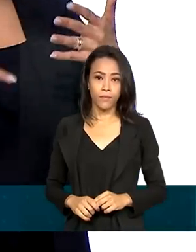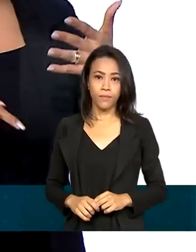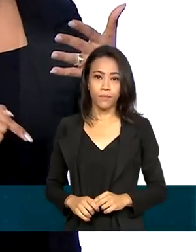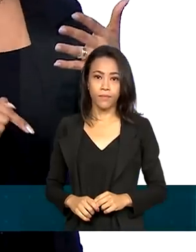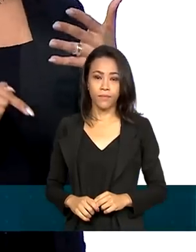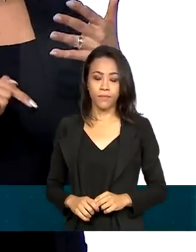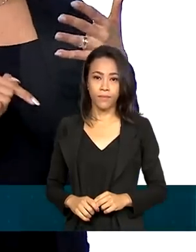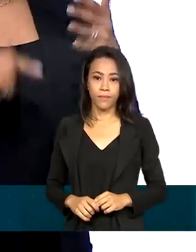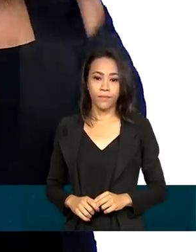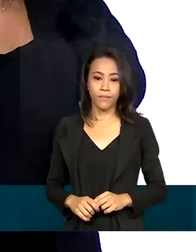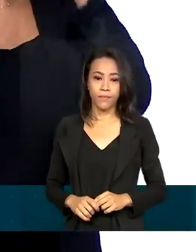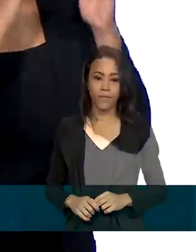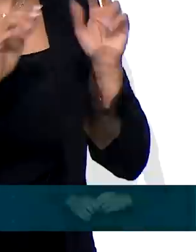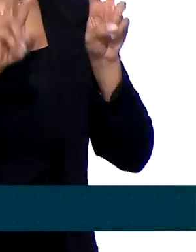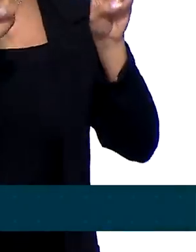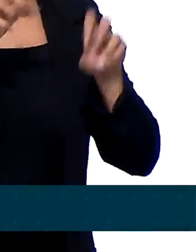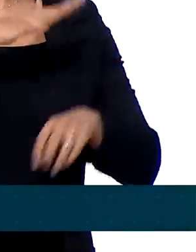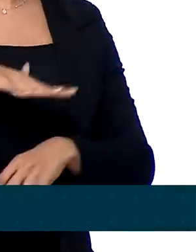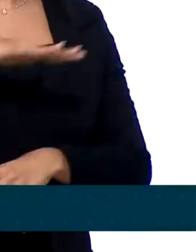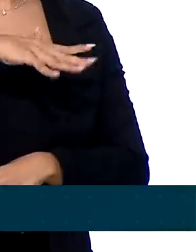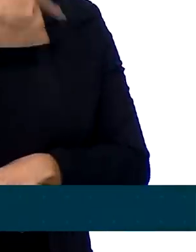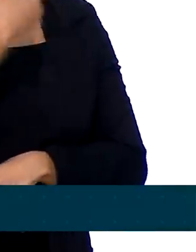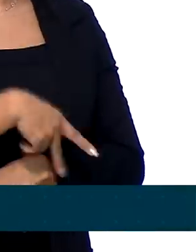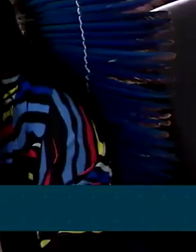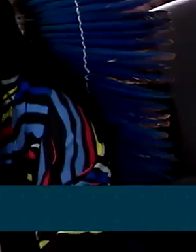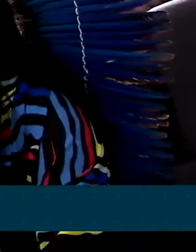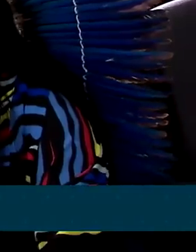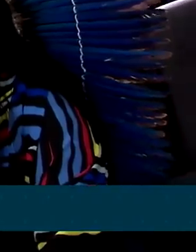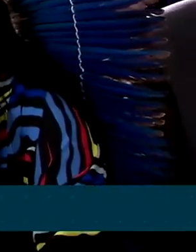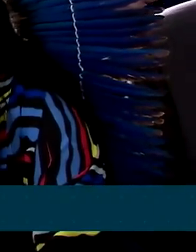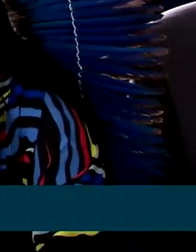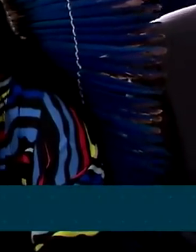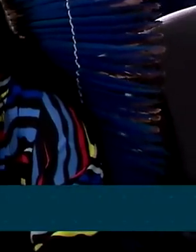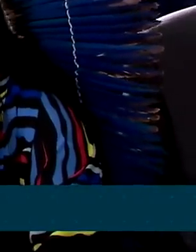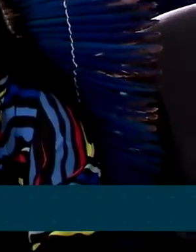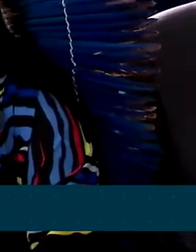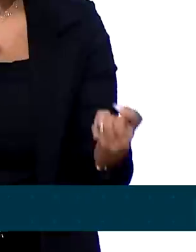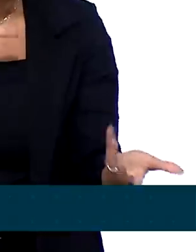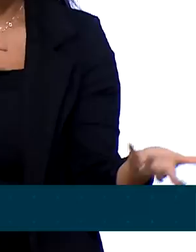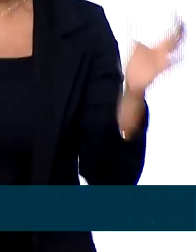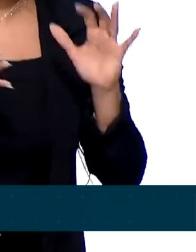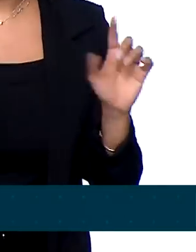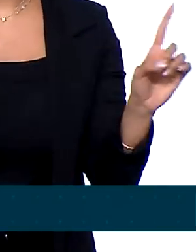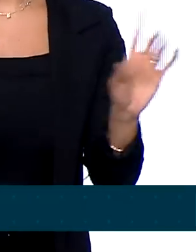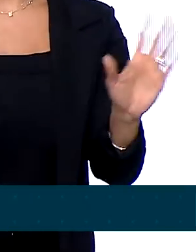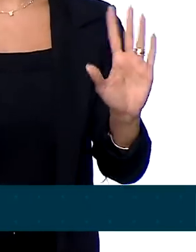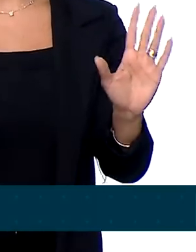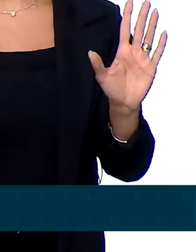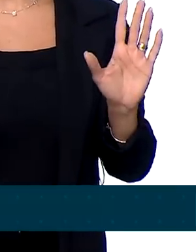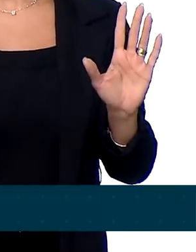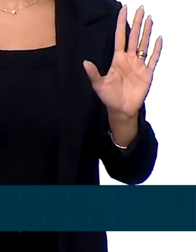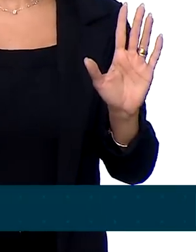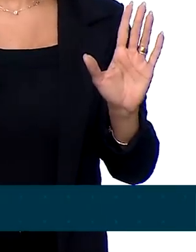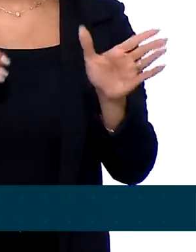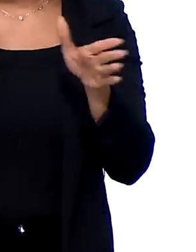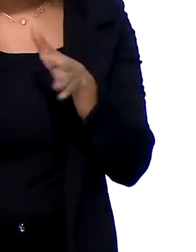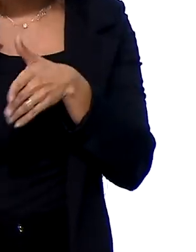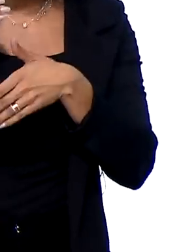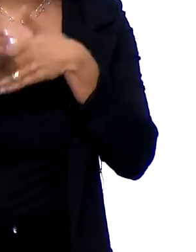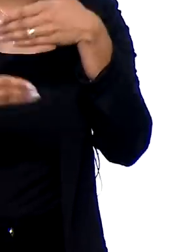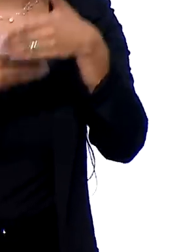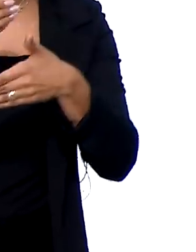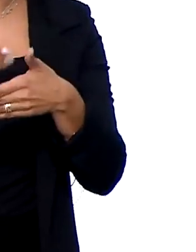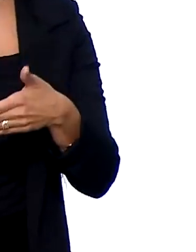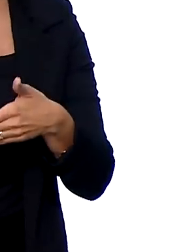e internacional não é fácil é uma transição Mas vamos colocar as pilastras